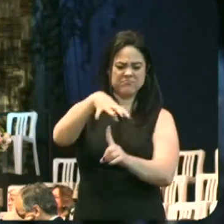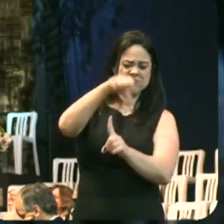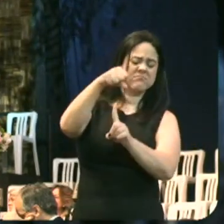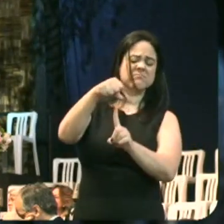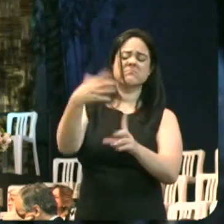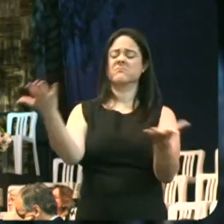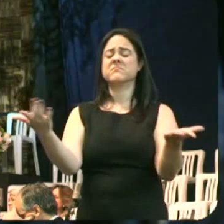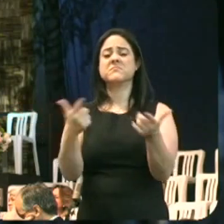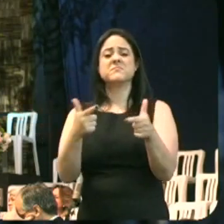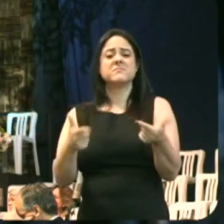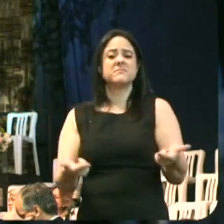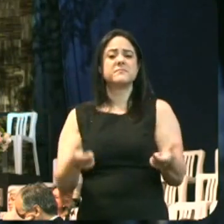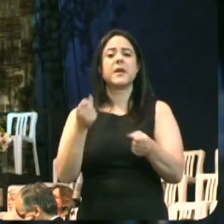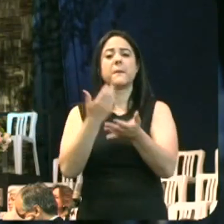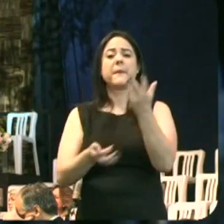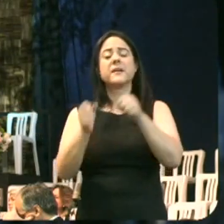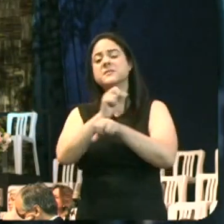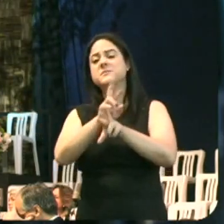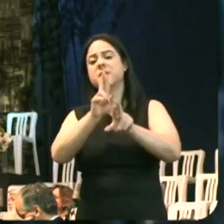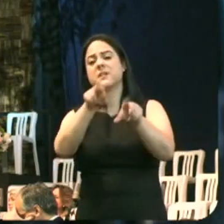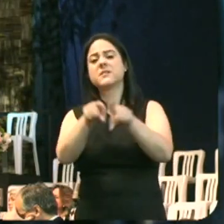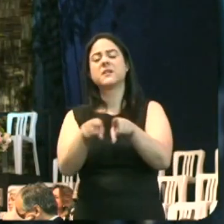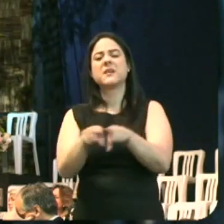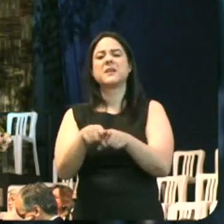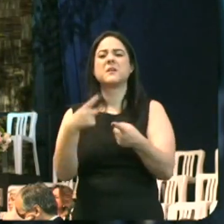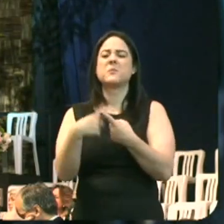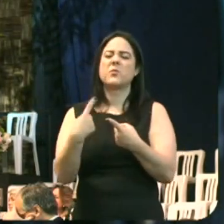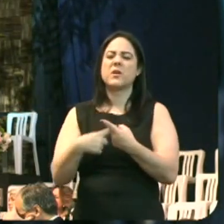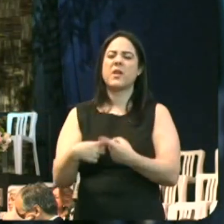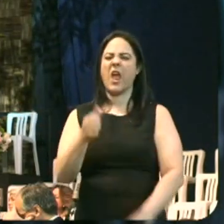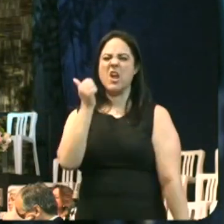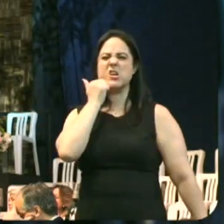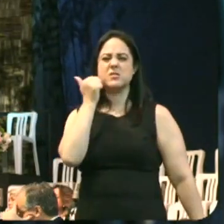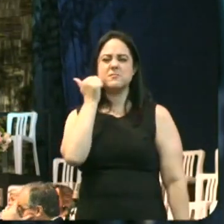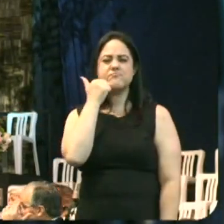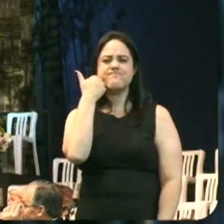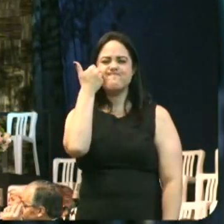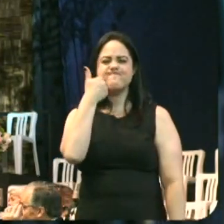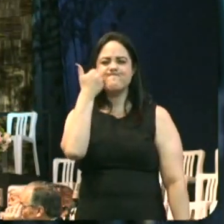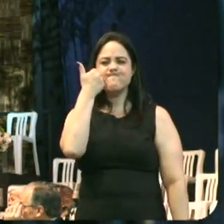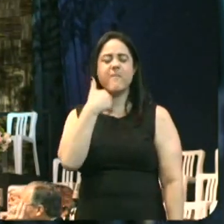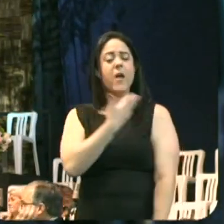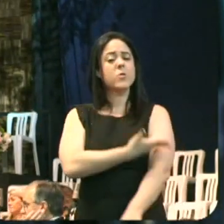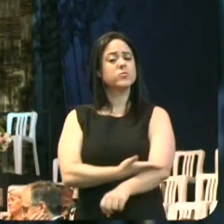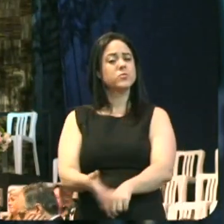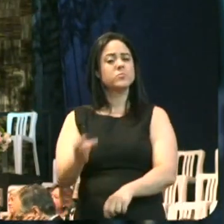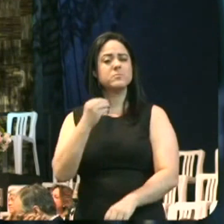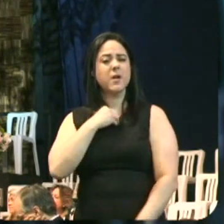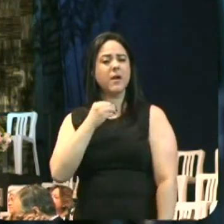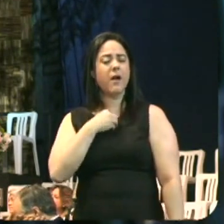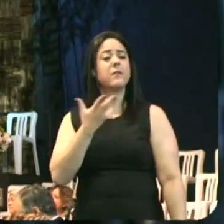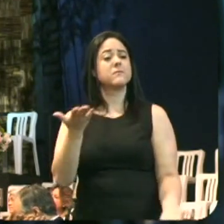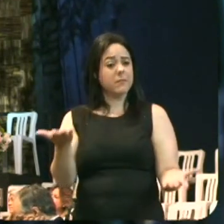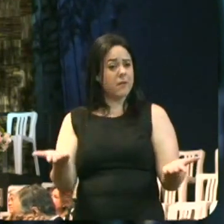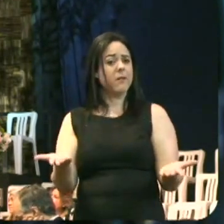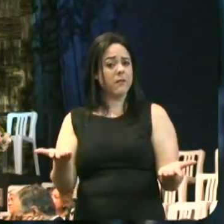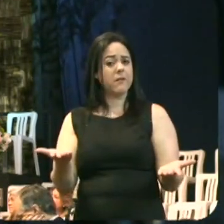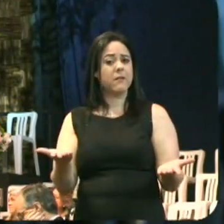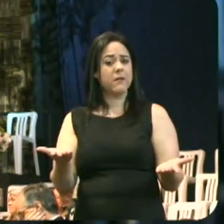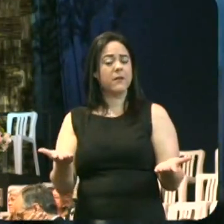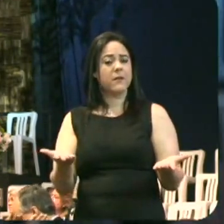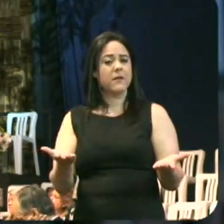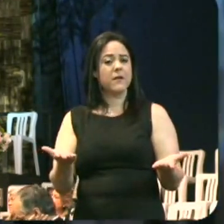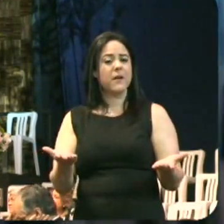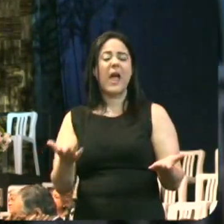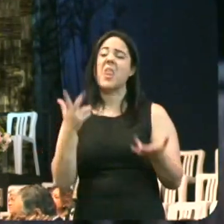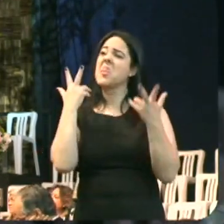gente perde a esperança porque ficou tão cara de pau e tão sem vergonha que se acostumou com o pecado. E